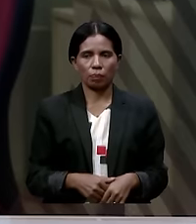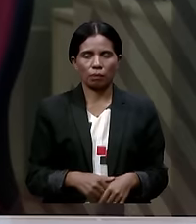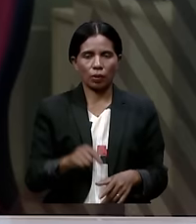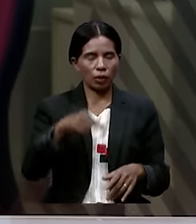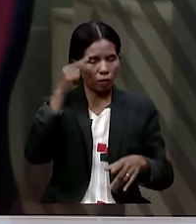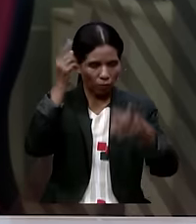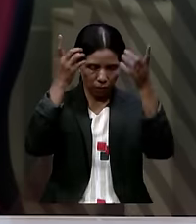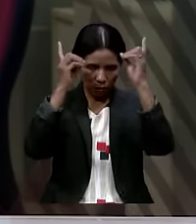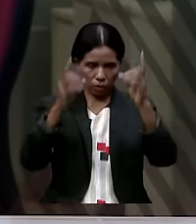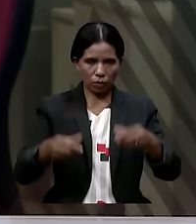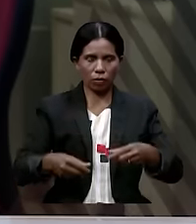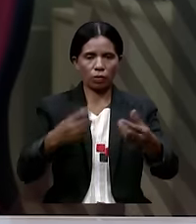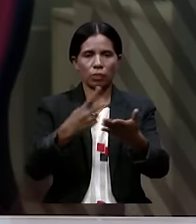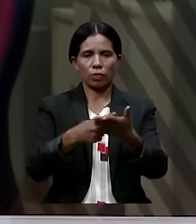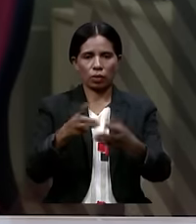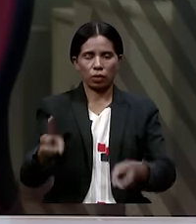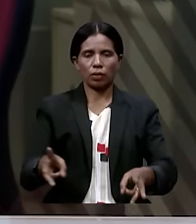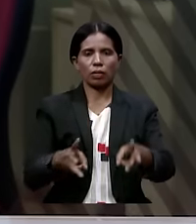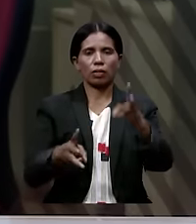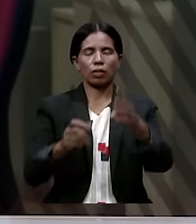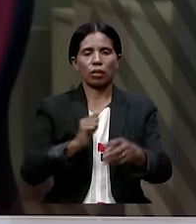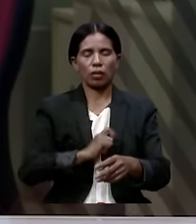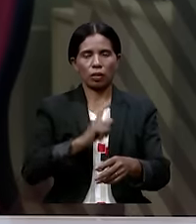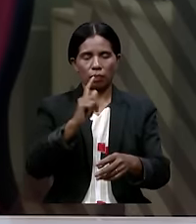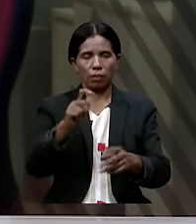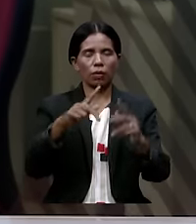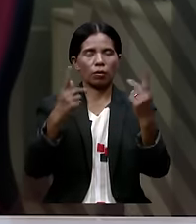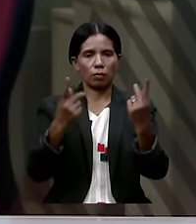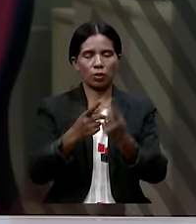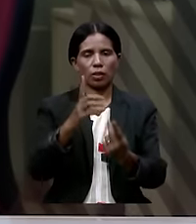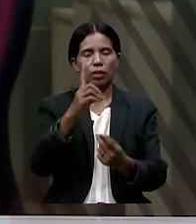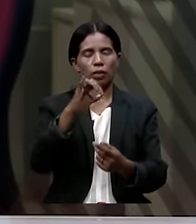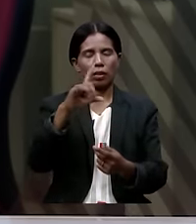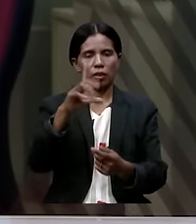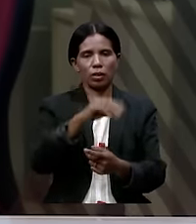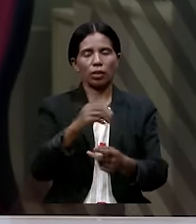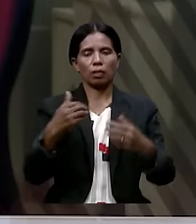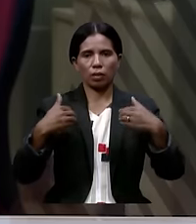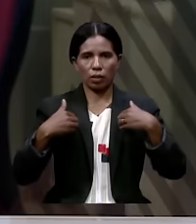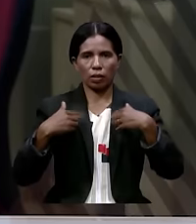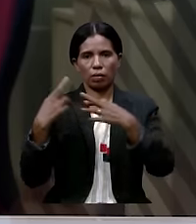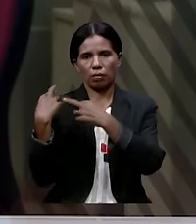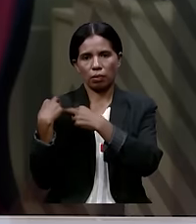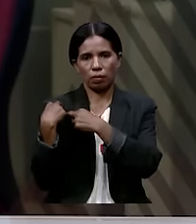Governo decide entrega projeto estrada direção a Imuting, ba companhia Dili United mak responsabiliza.